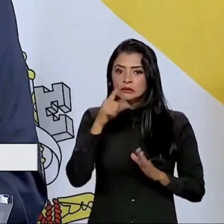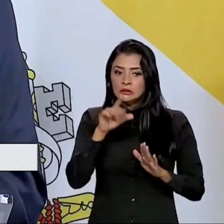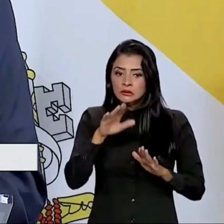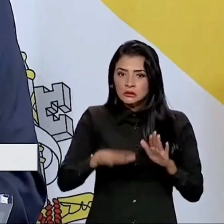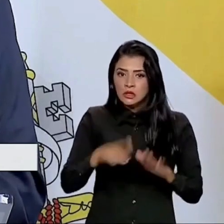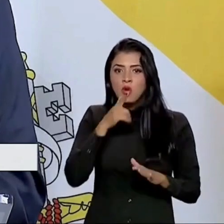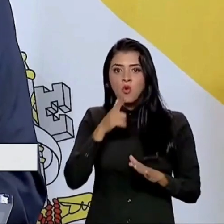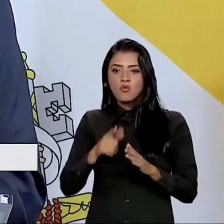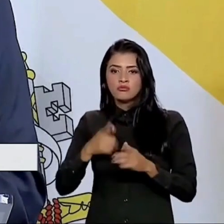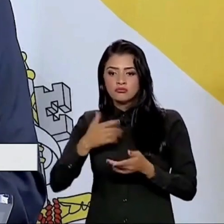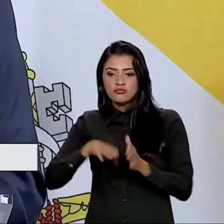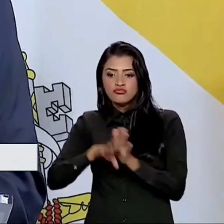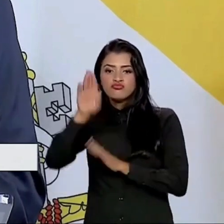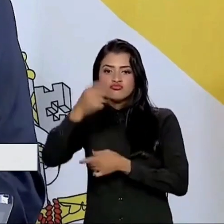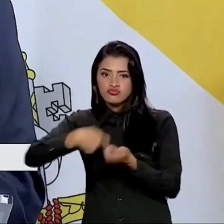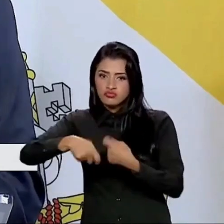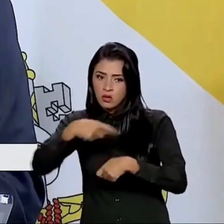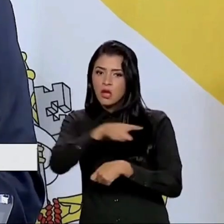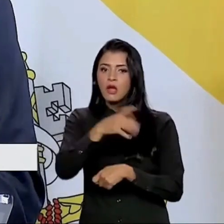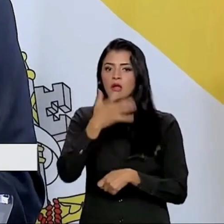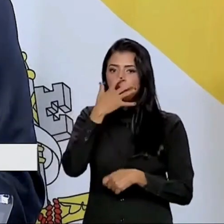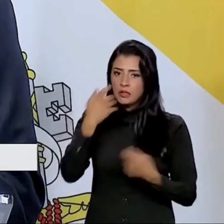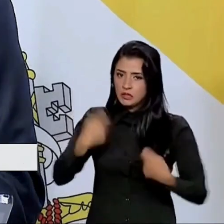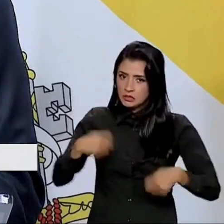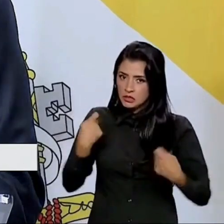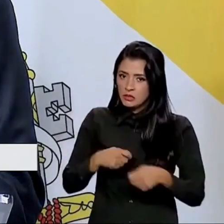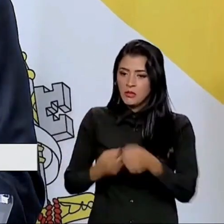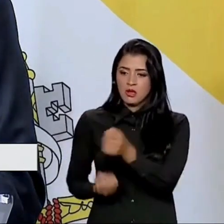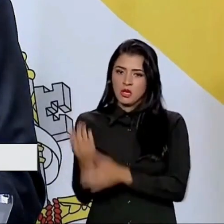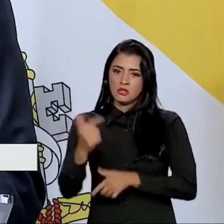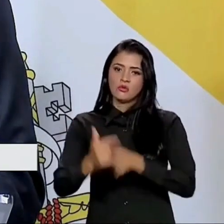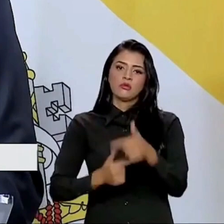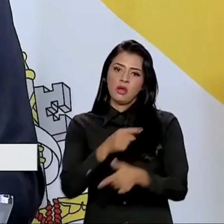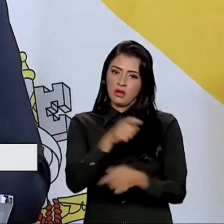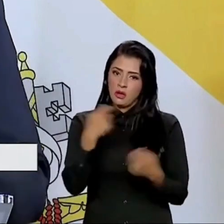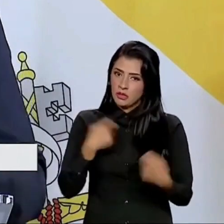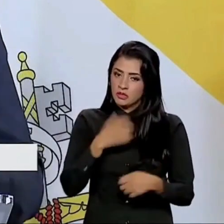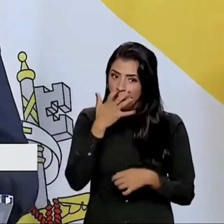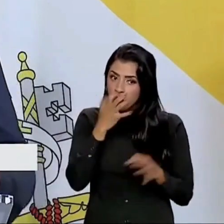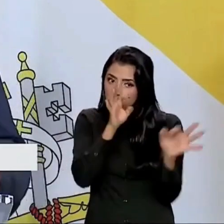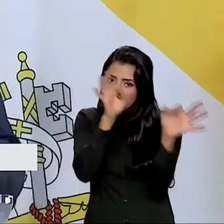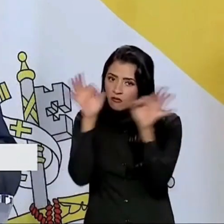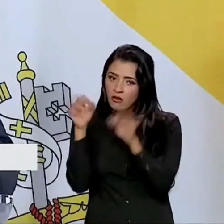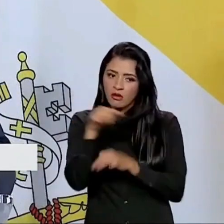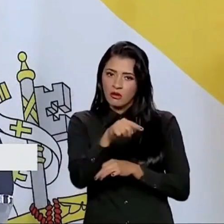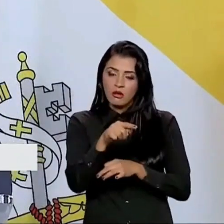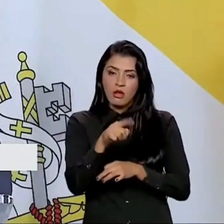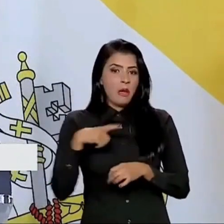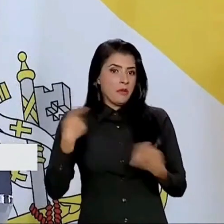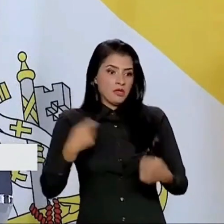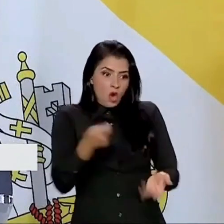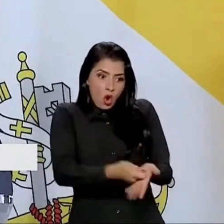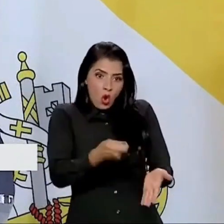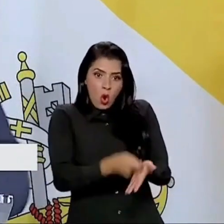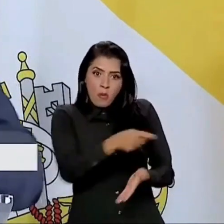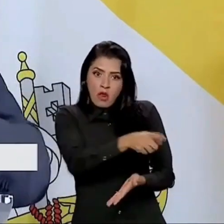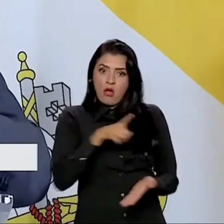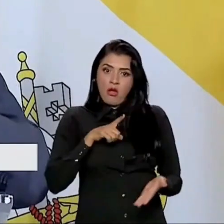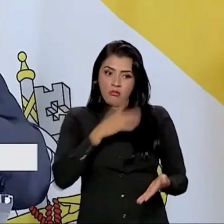do crescimento econômico e tem que cuidar da geração de emprego. Então, ele tem que ser cobrado, é só